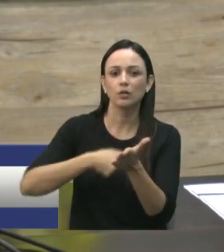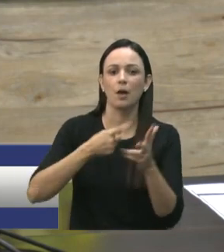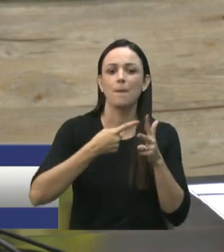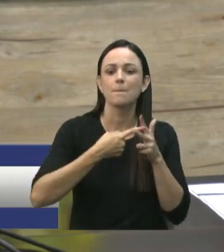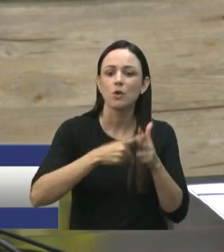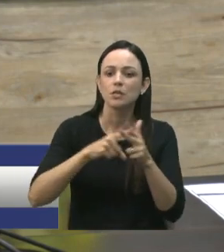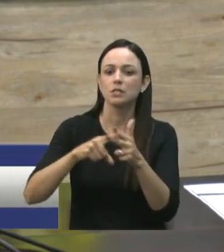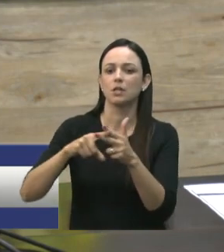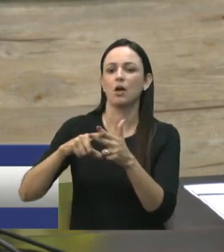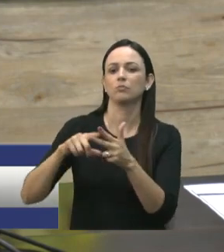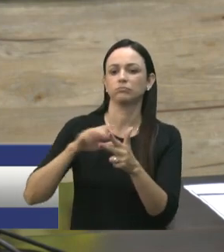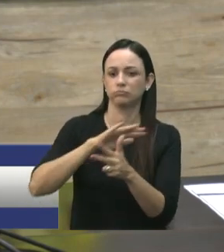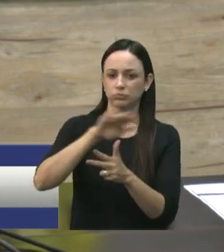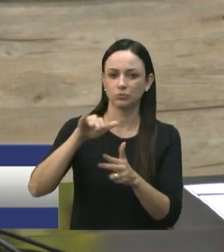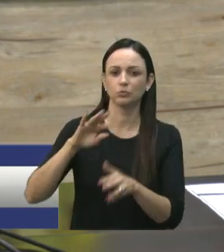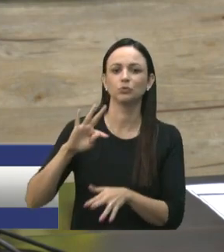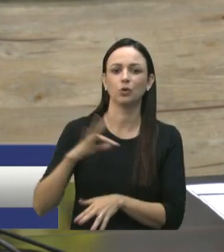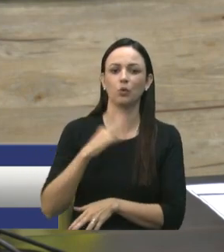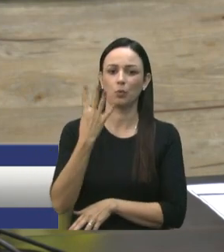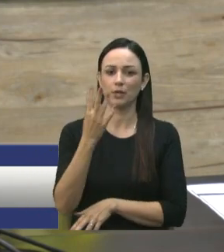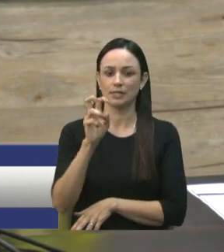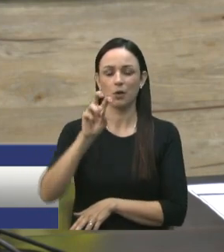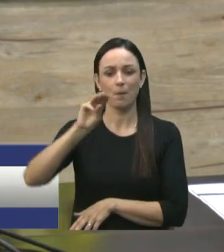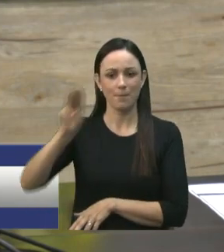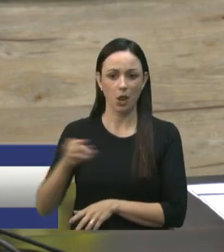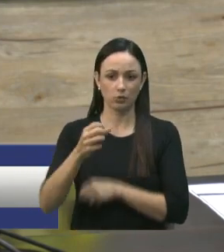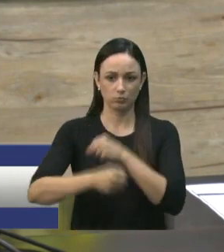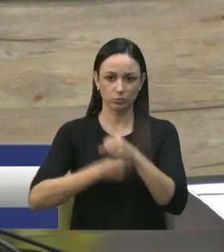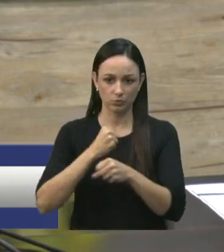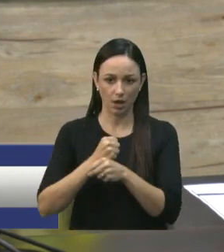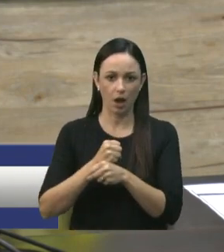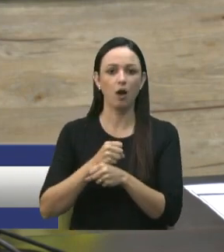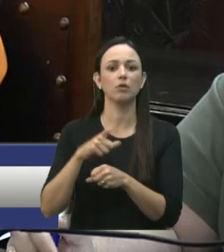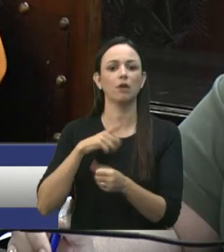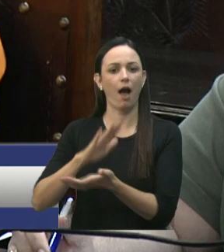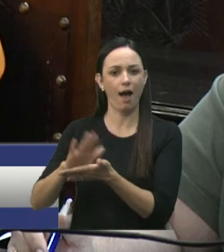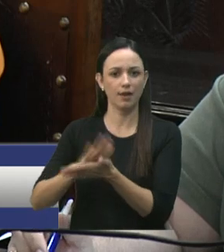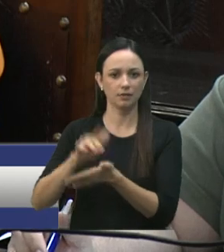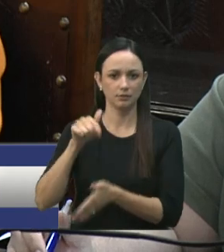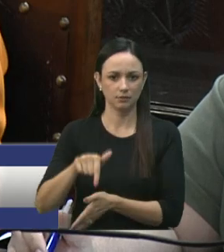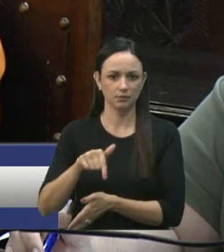Parte pesada. Algo em torno de 45 milhões anual é que gasta-se com ticket. Então, se tem